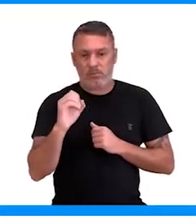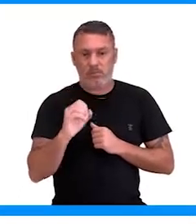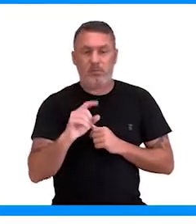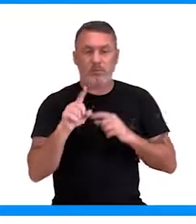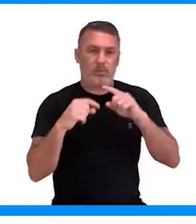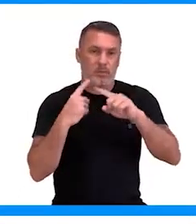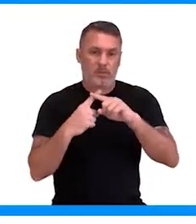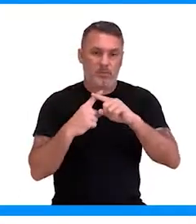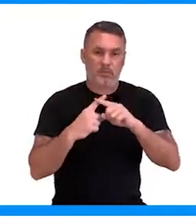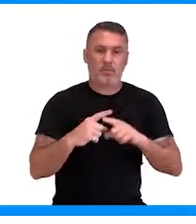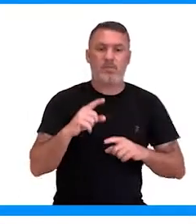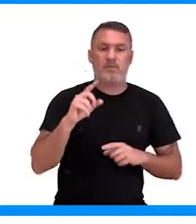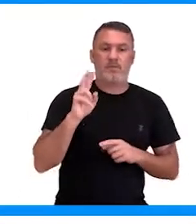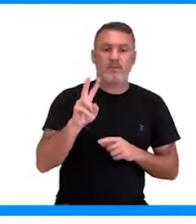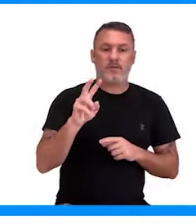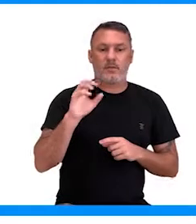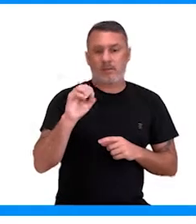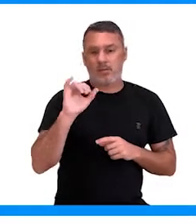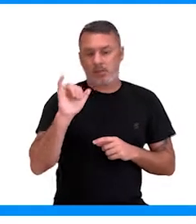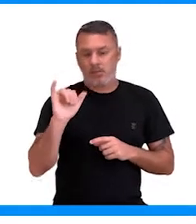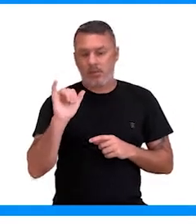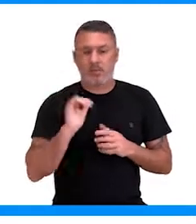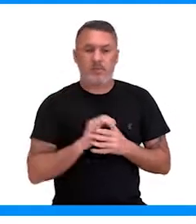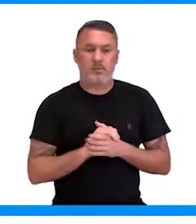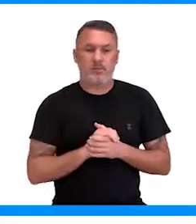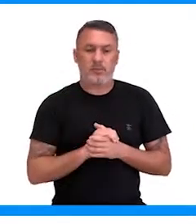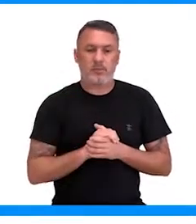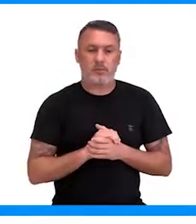S0 mais V0y